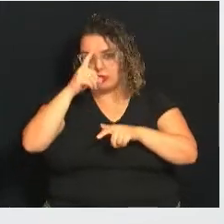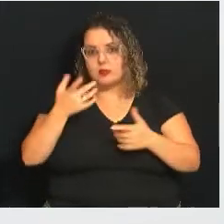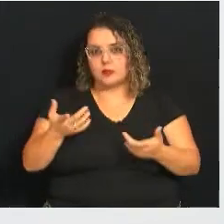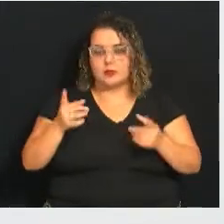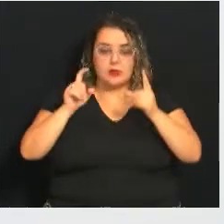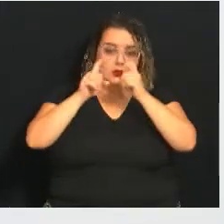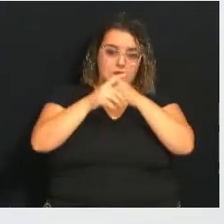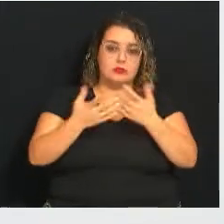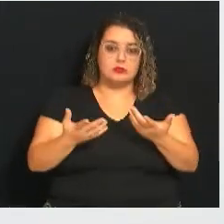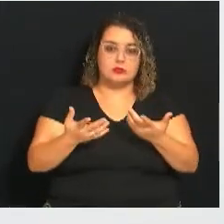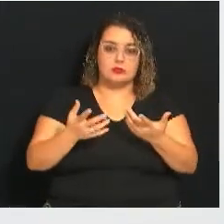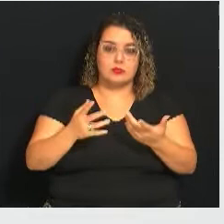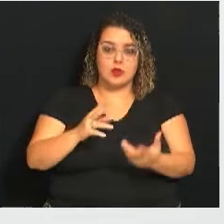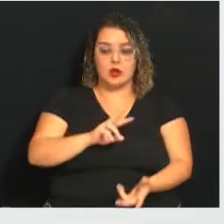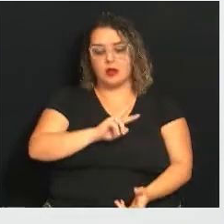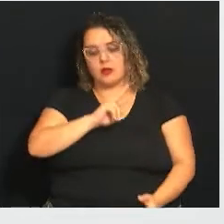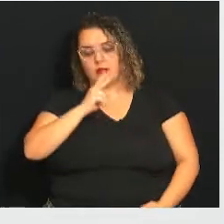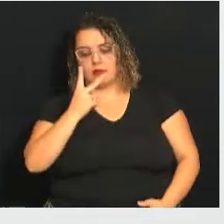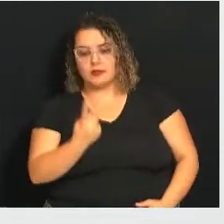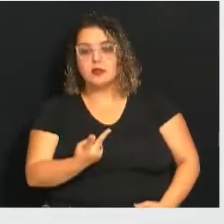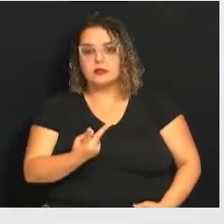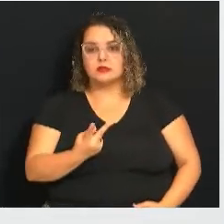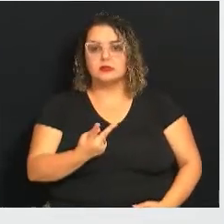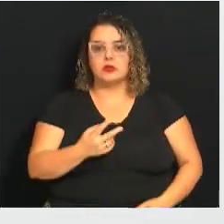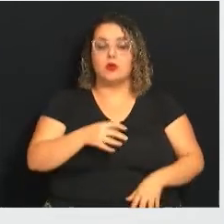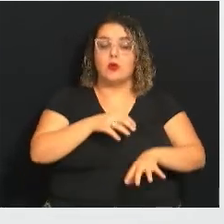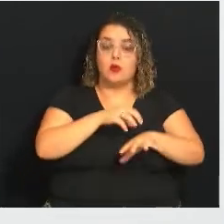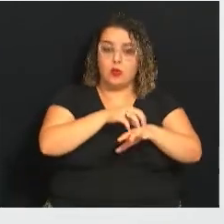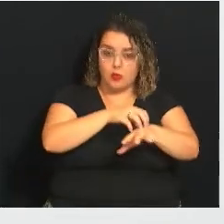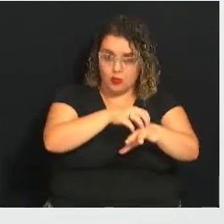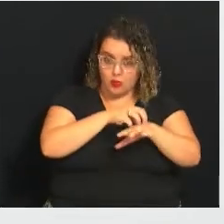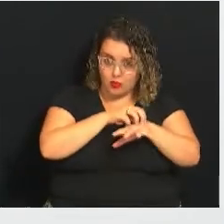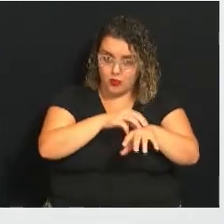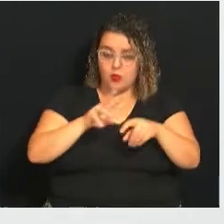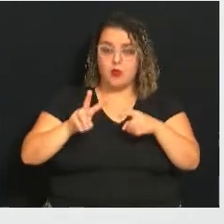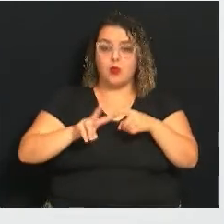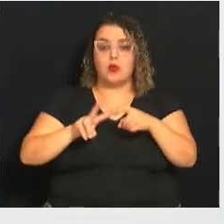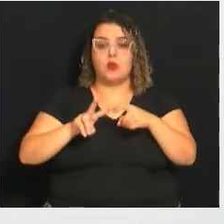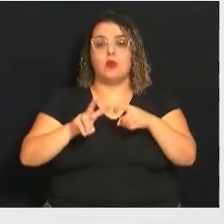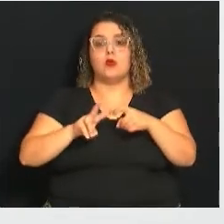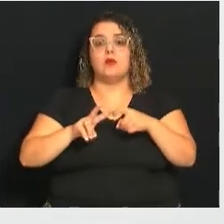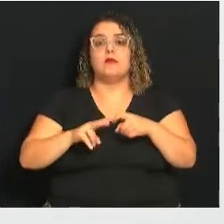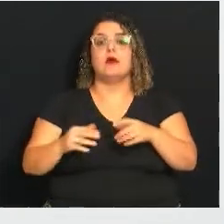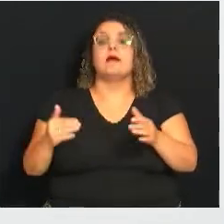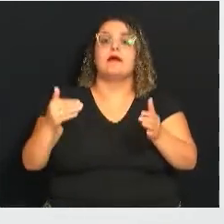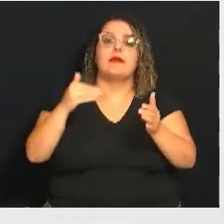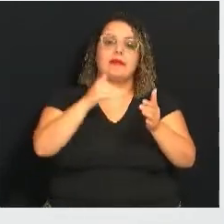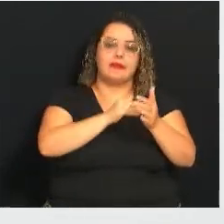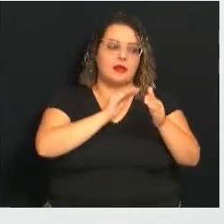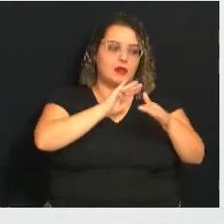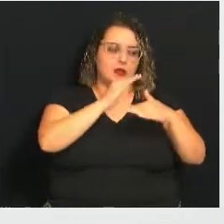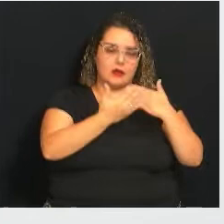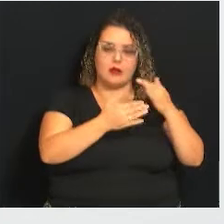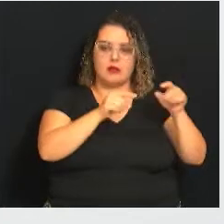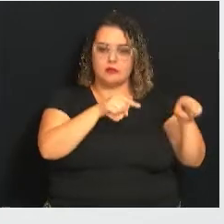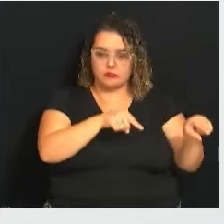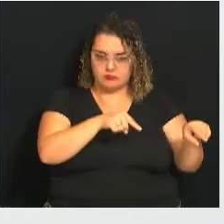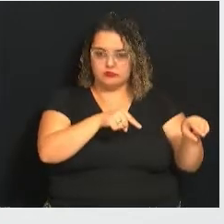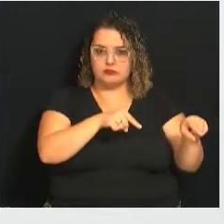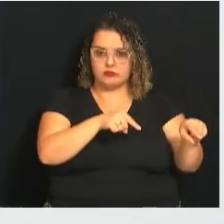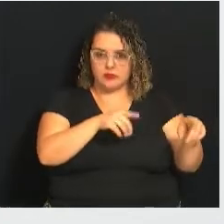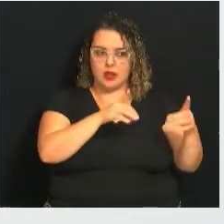agora inverteu os fatores o ônibus ambulatório veterinário móveis vai até a periferia vai até o bairro da